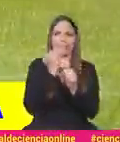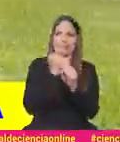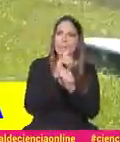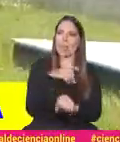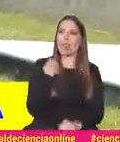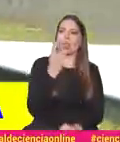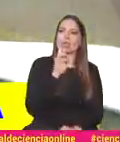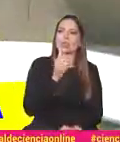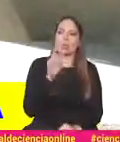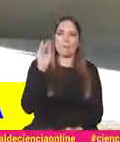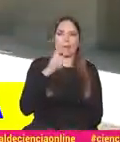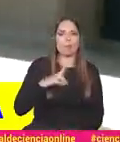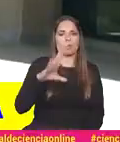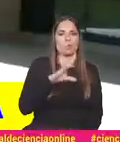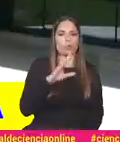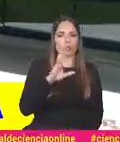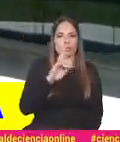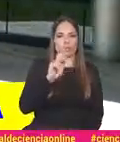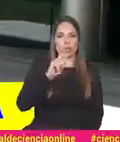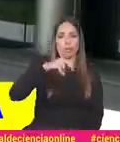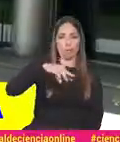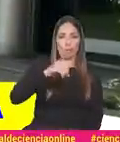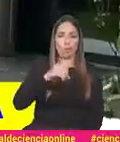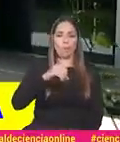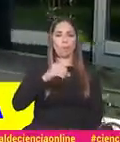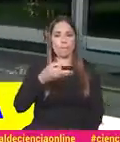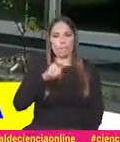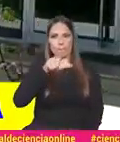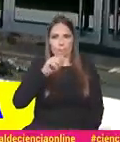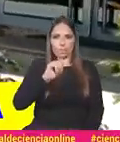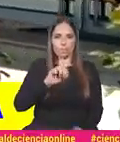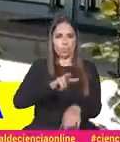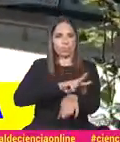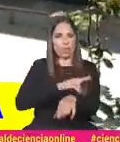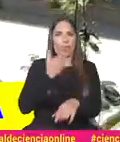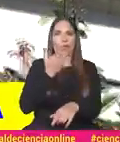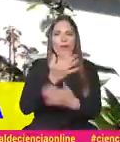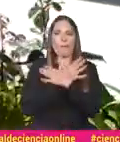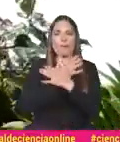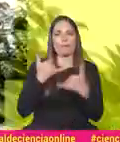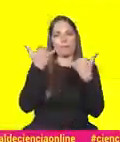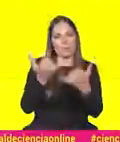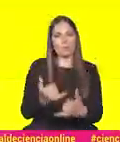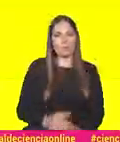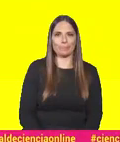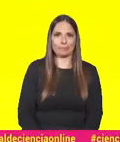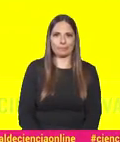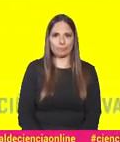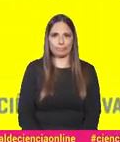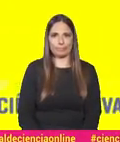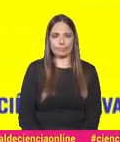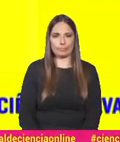trabalho no Banco Português de Germoplasma Vegetal. Um grande abraço a todos e até à próxima! Adeus, adeus e até à próxima.